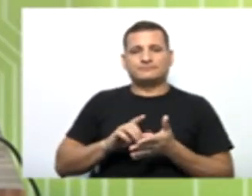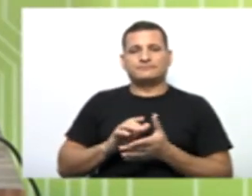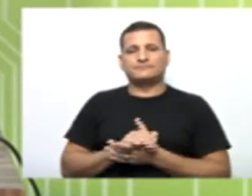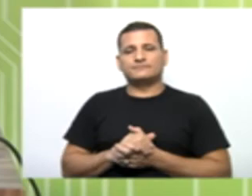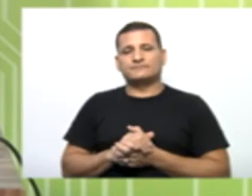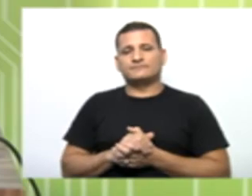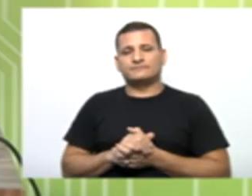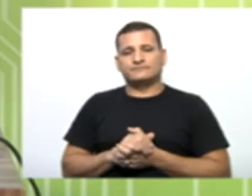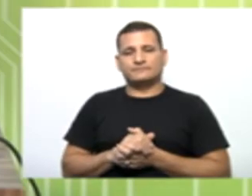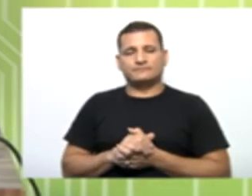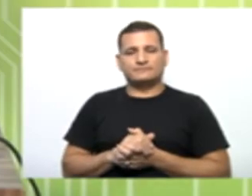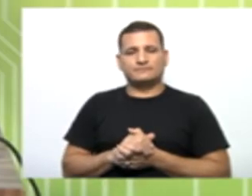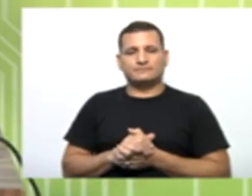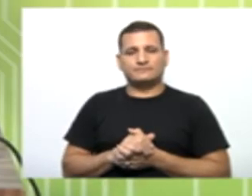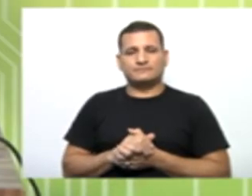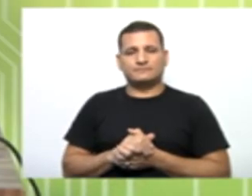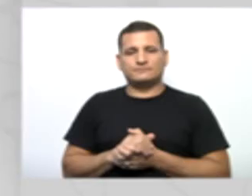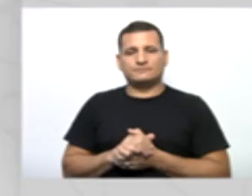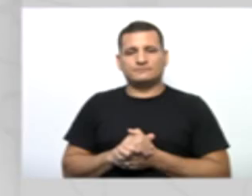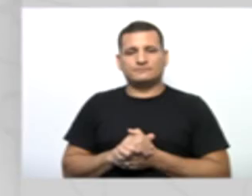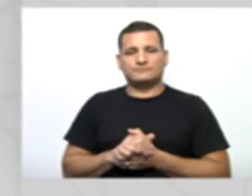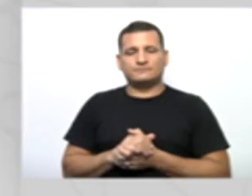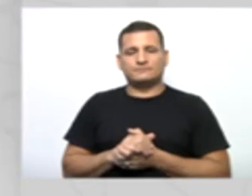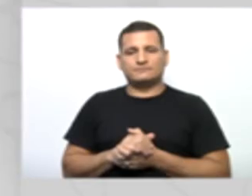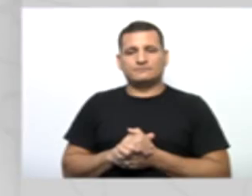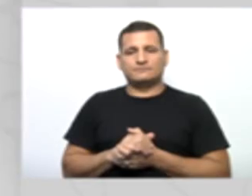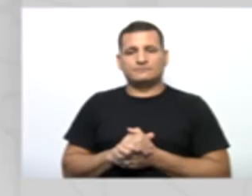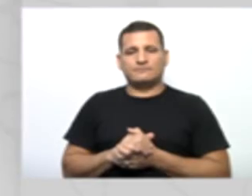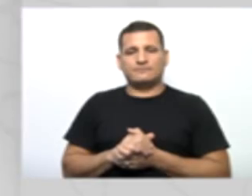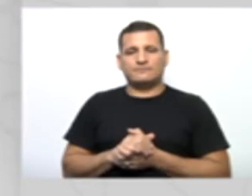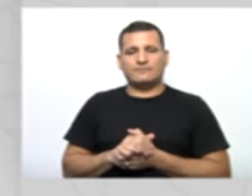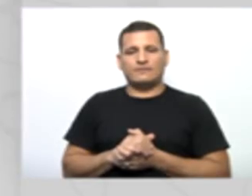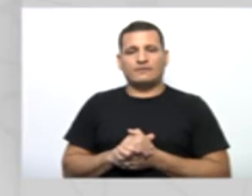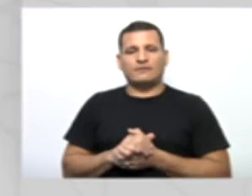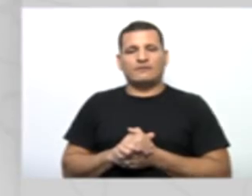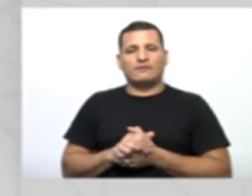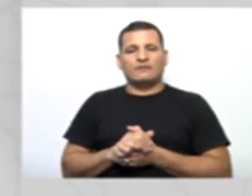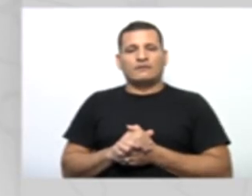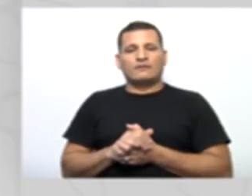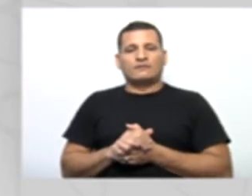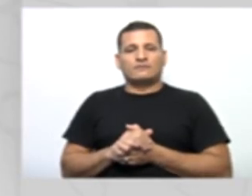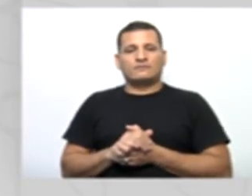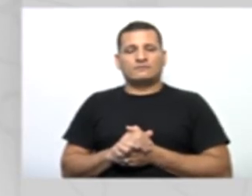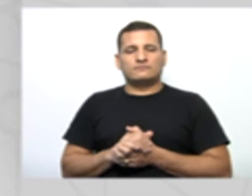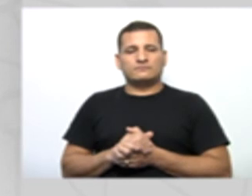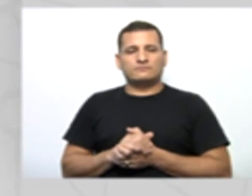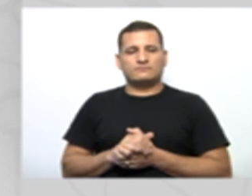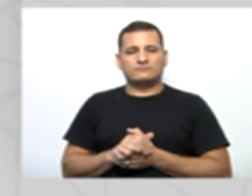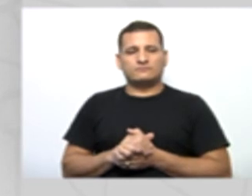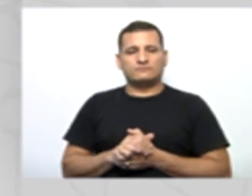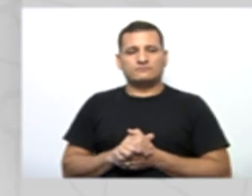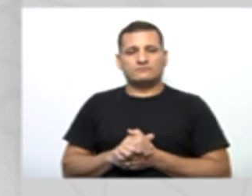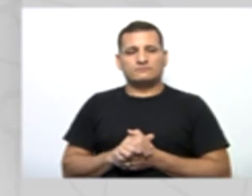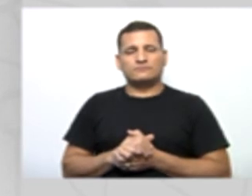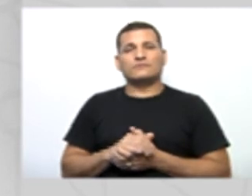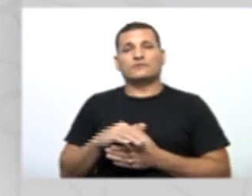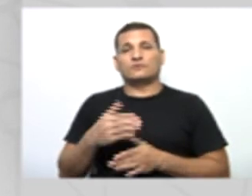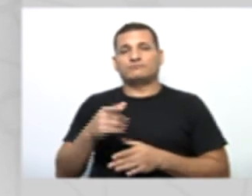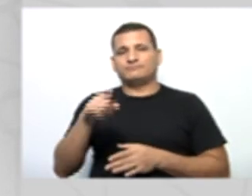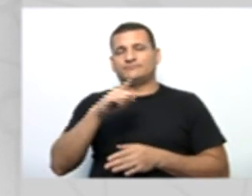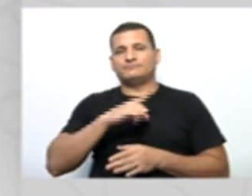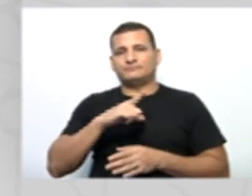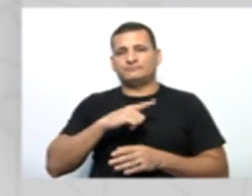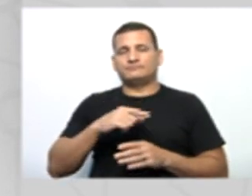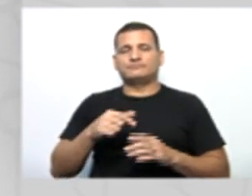ter esse tipo de comportamento. Então vamos passar agora, né, já falamos sobre valores. Vocês têm aqui, pessoal, um glossário.